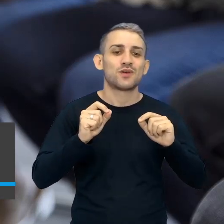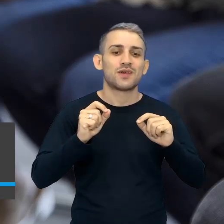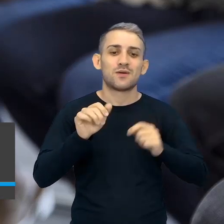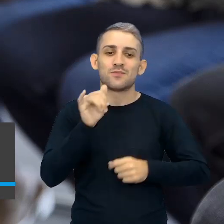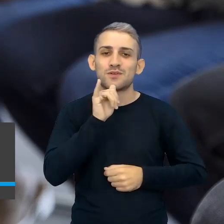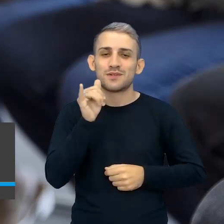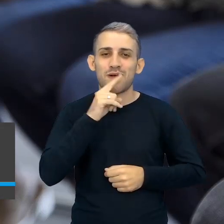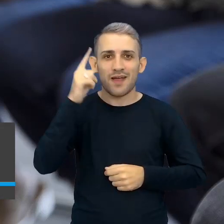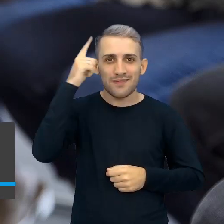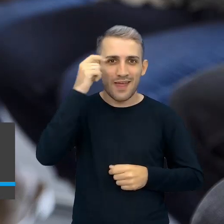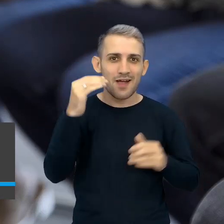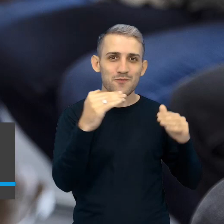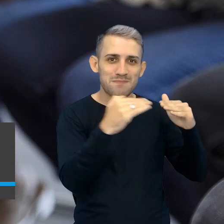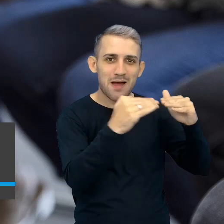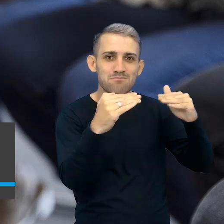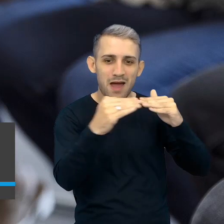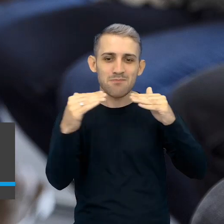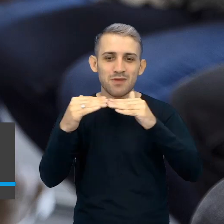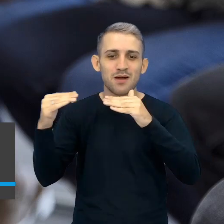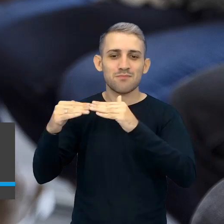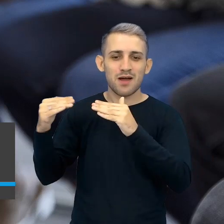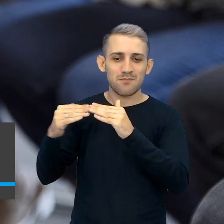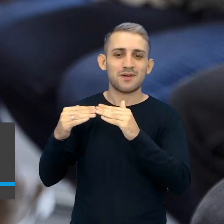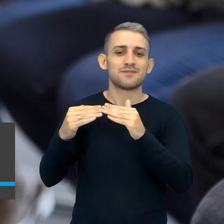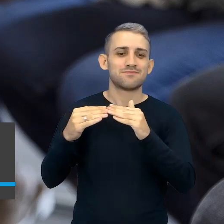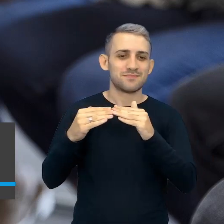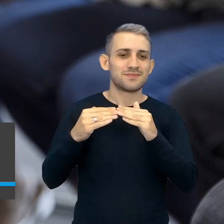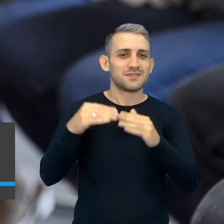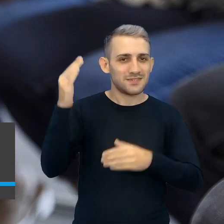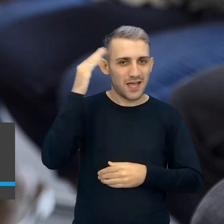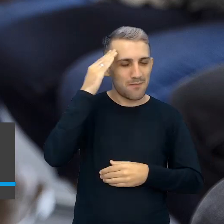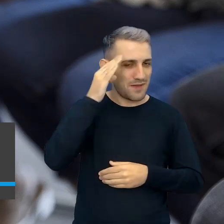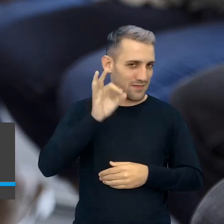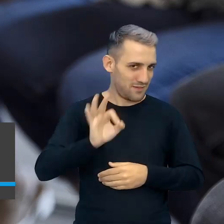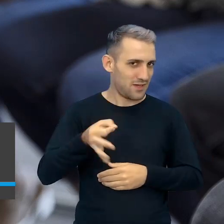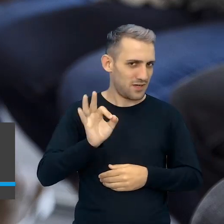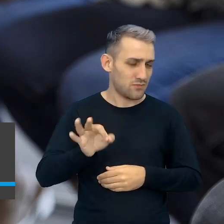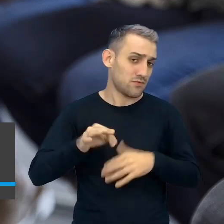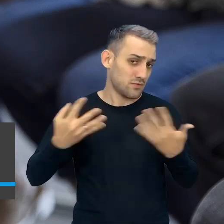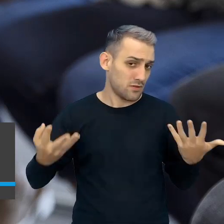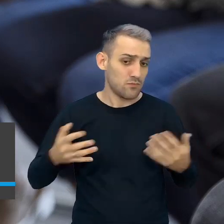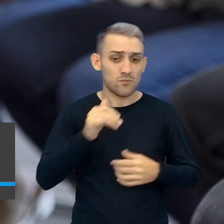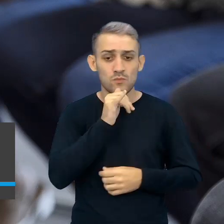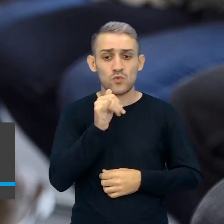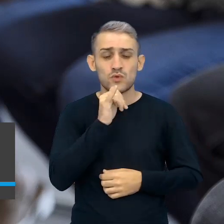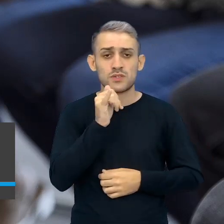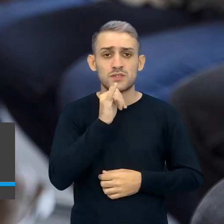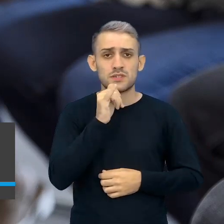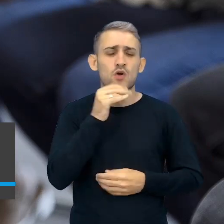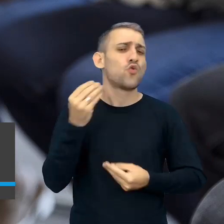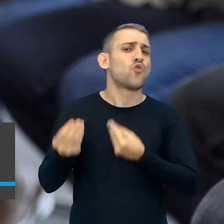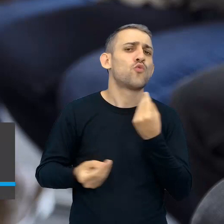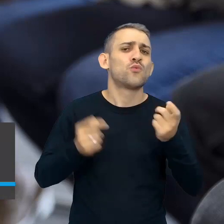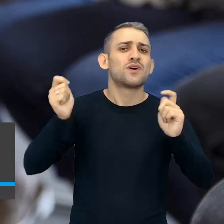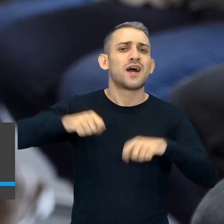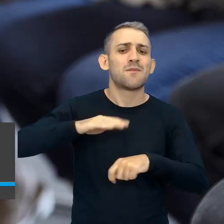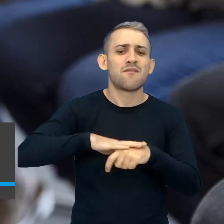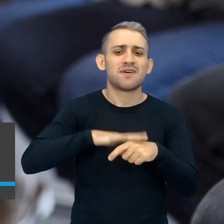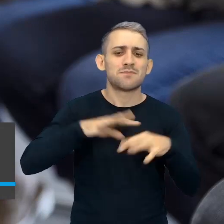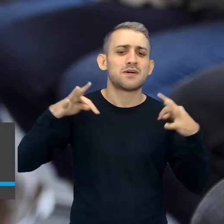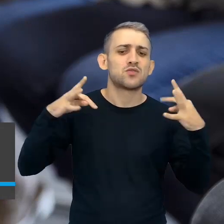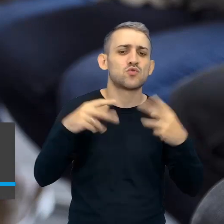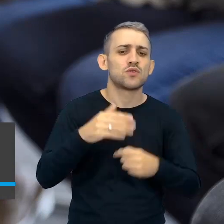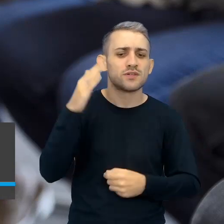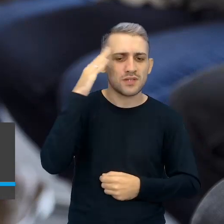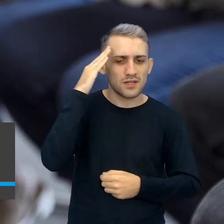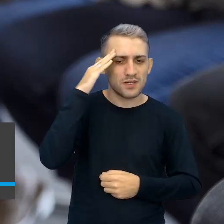dessa mesma ideia aí, essa mesma, como é que fala, definição. Então, como que vai fazer com que todos entendam,